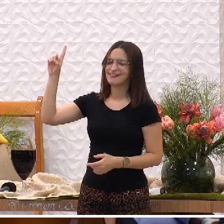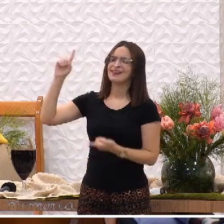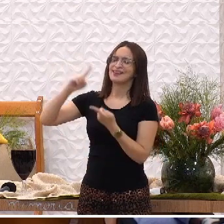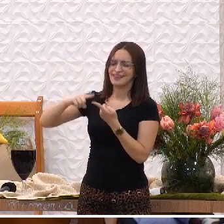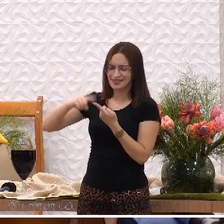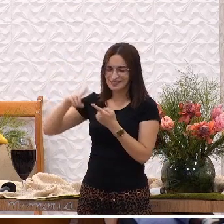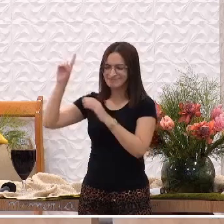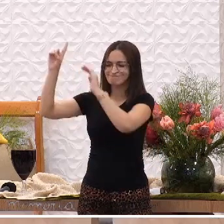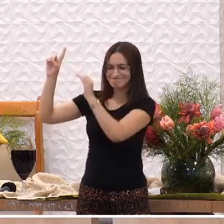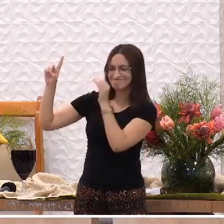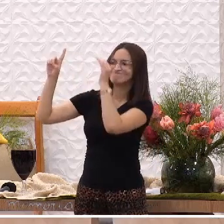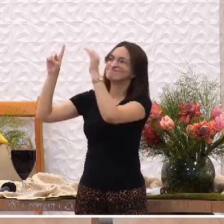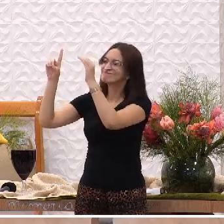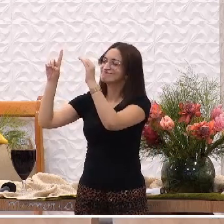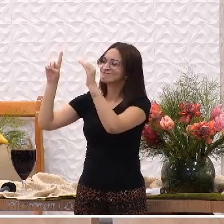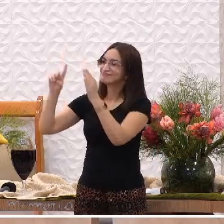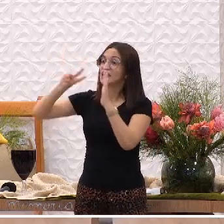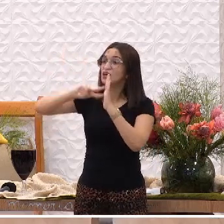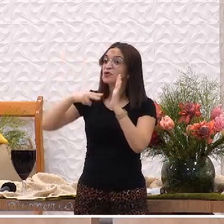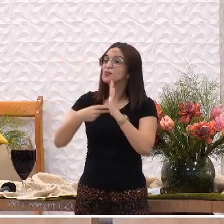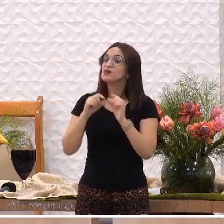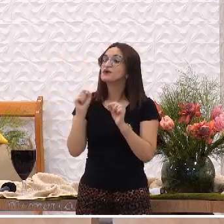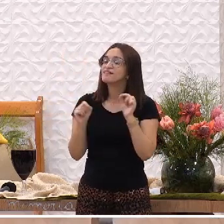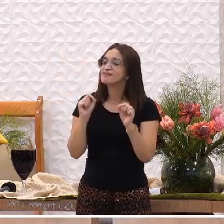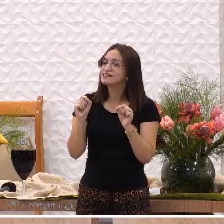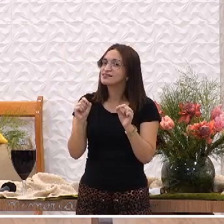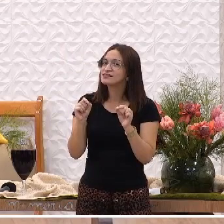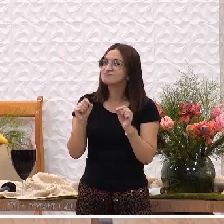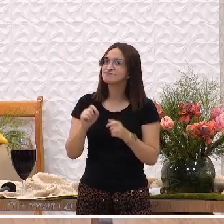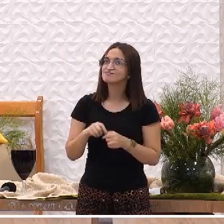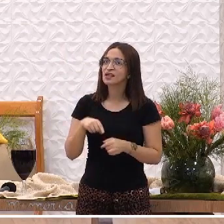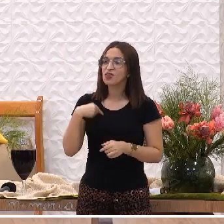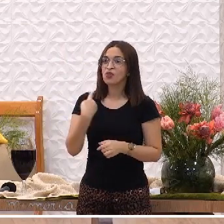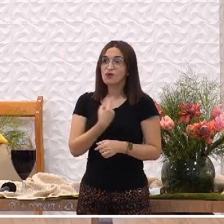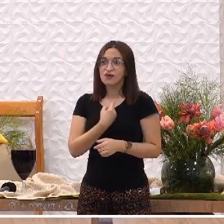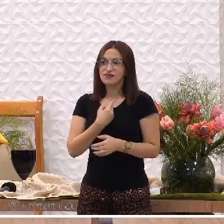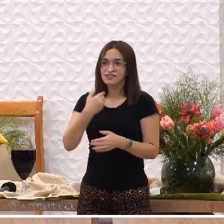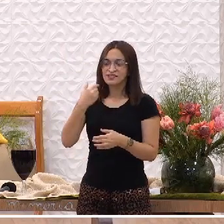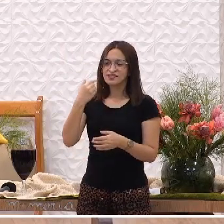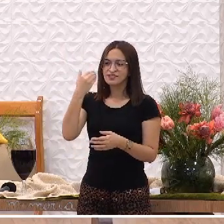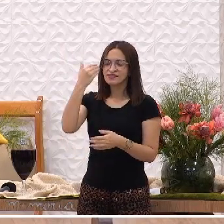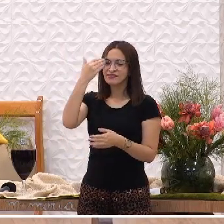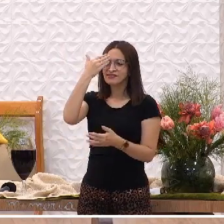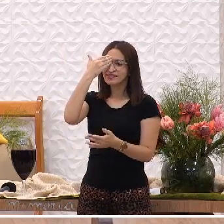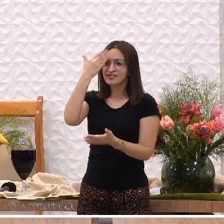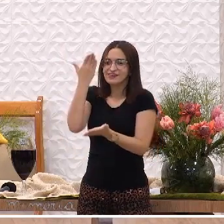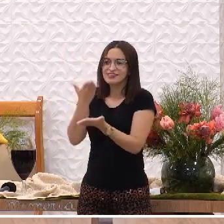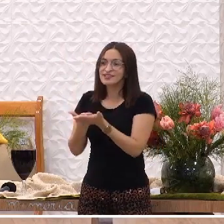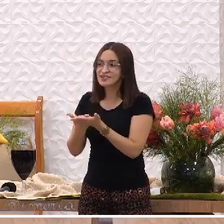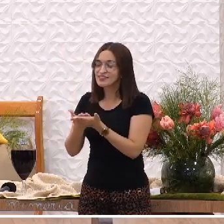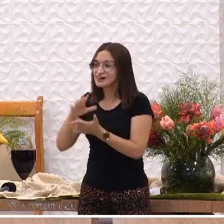Isso significa que nós somos monergistas. Ou seja, a gente acredita que a salvação é responsabilidade e